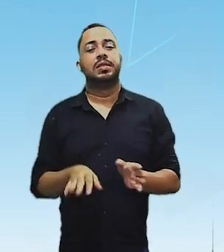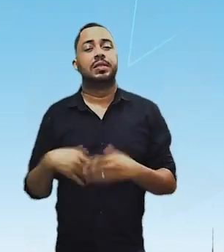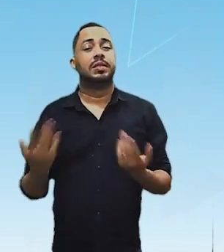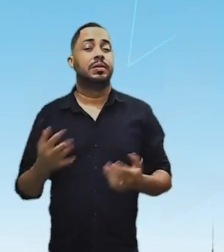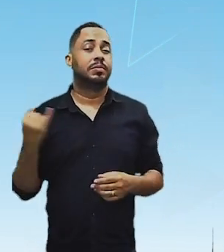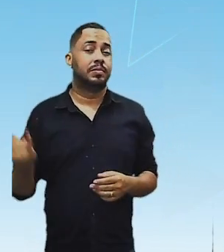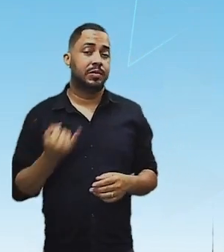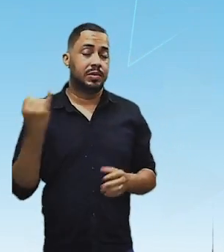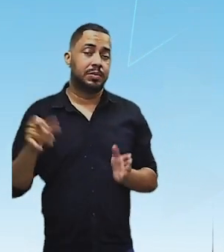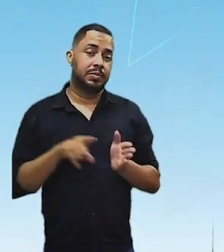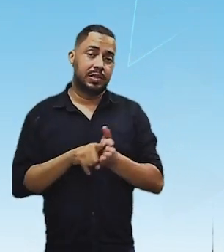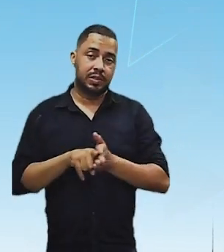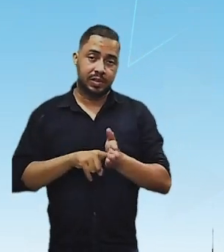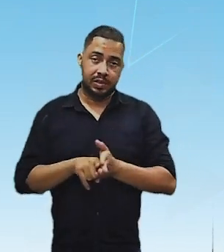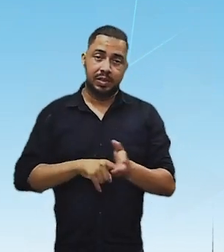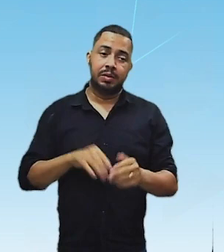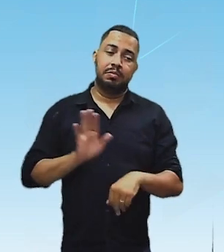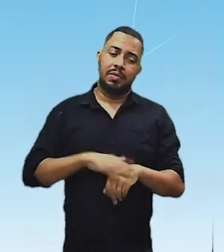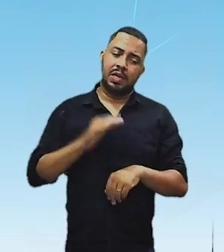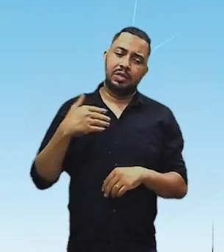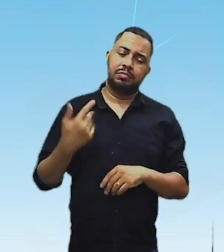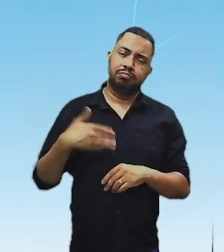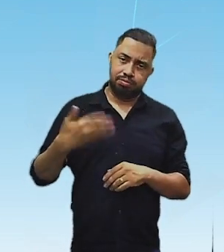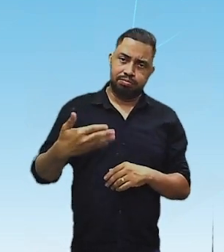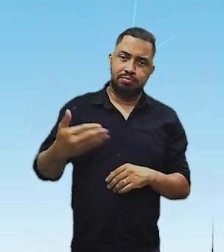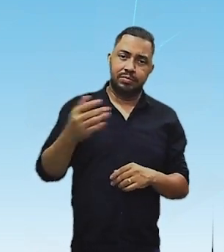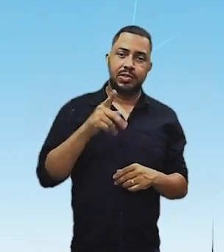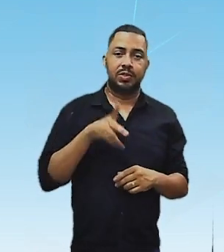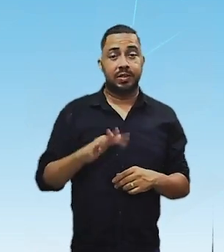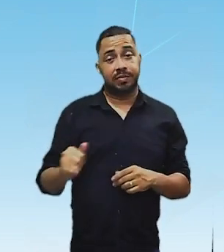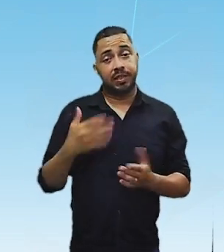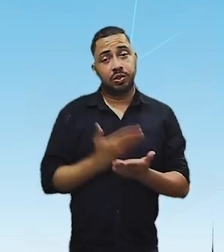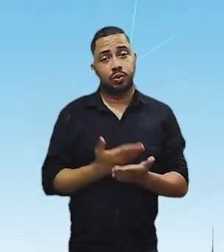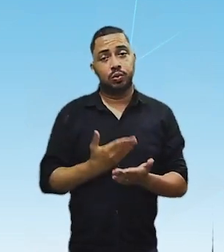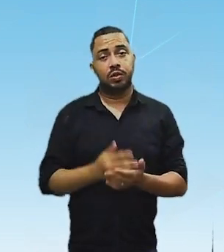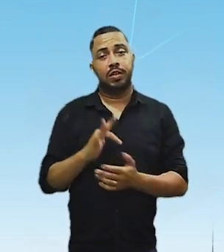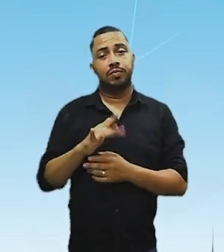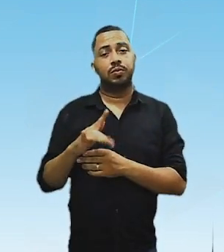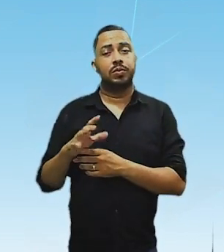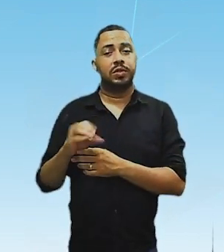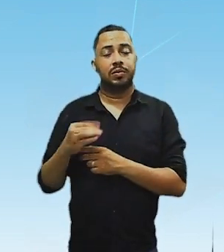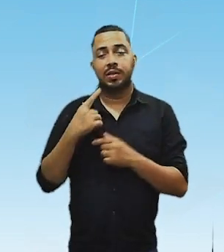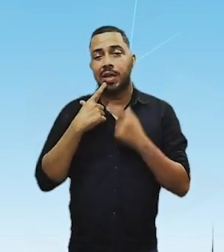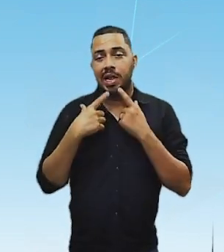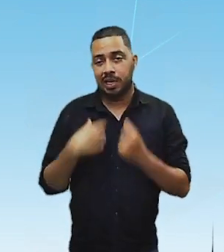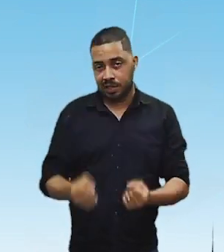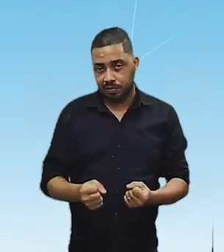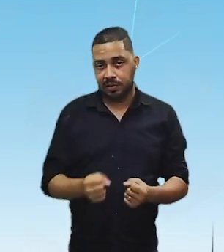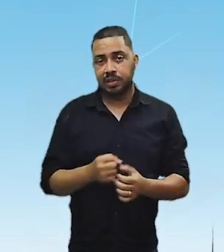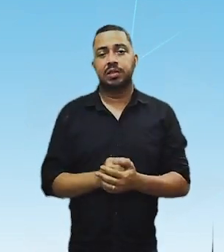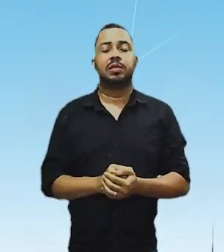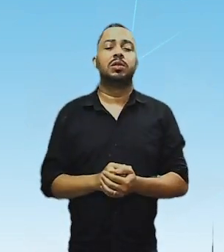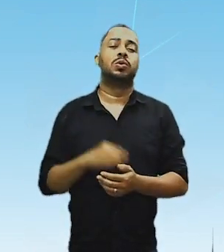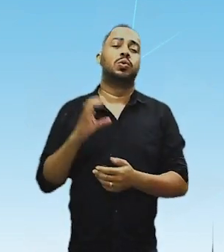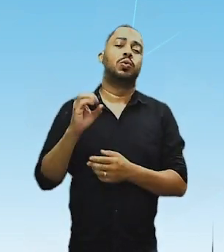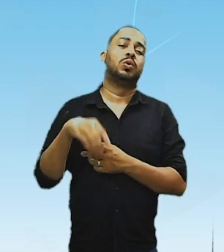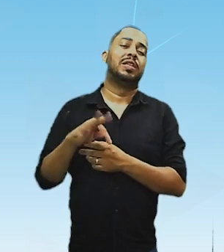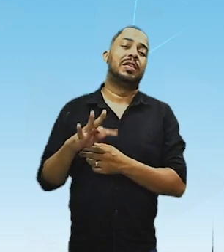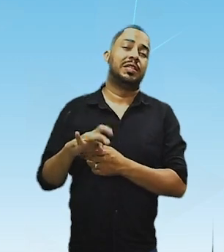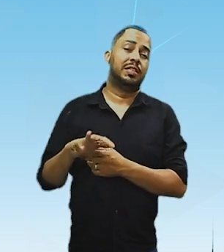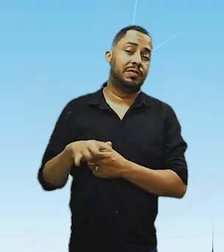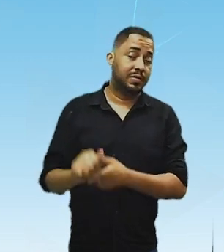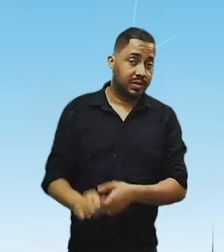importante pesquisar mais adiante que vocês vão estudar a função da linguagem, a função conativa,